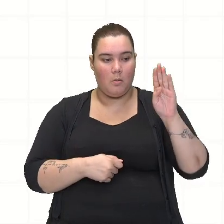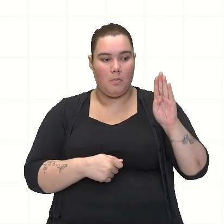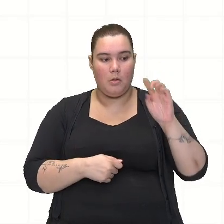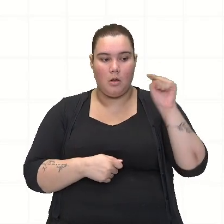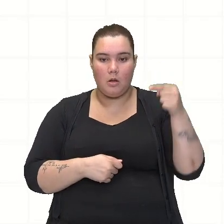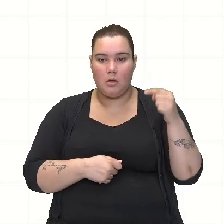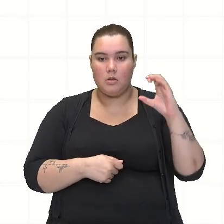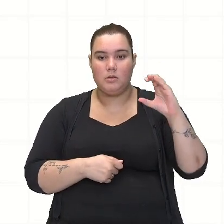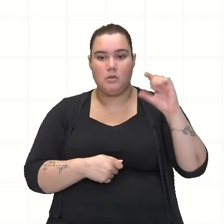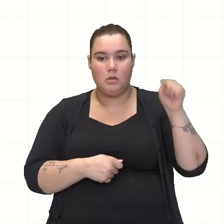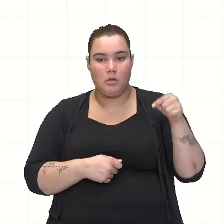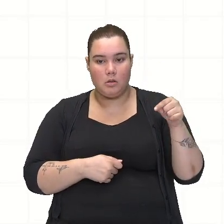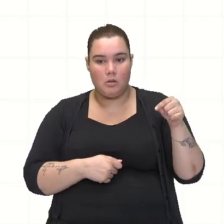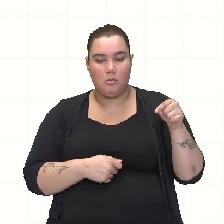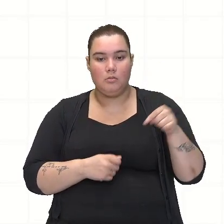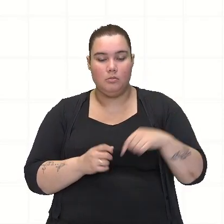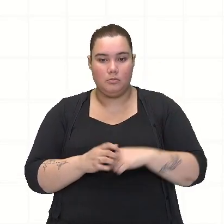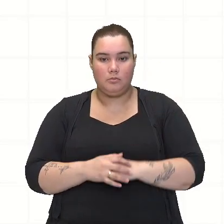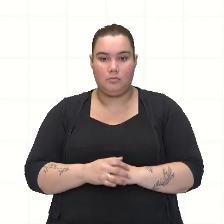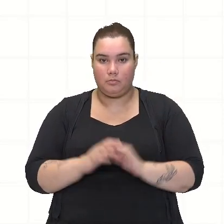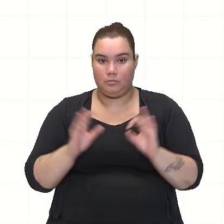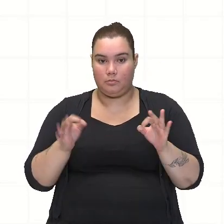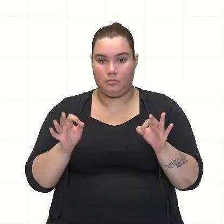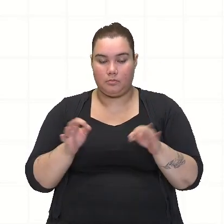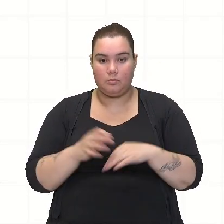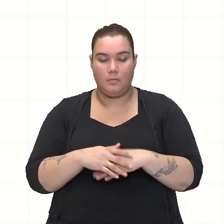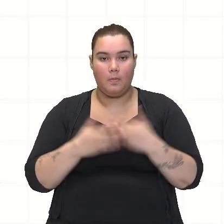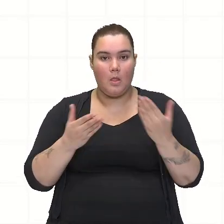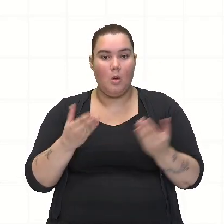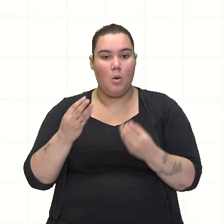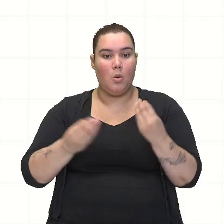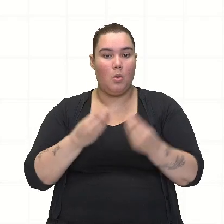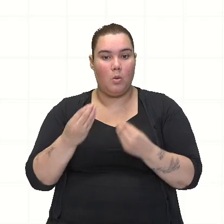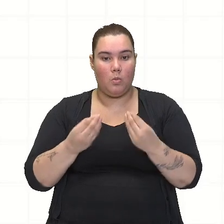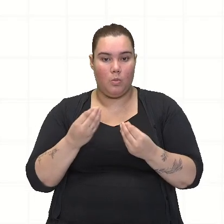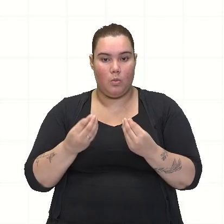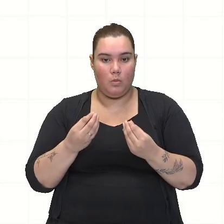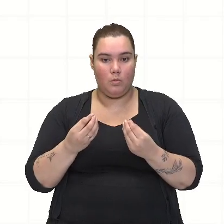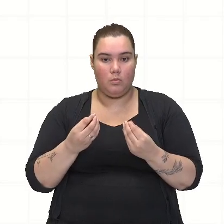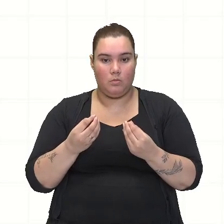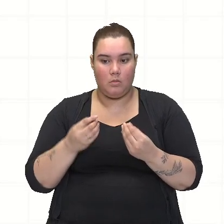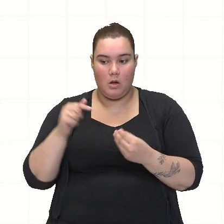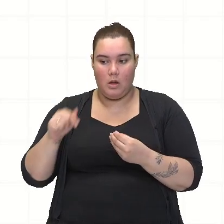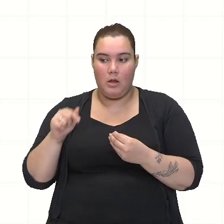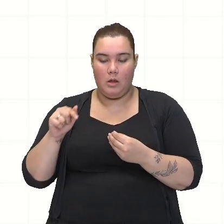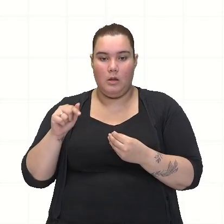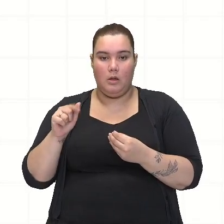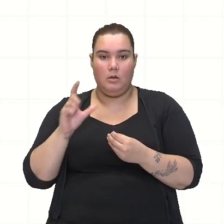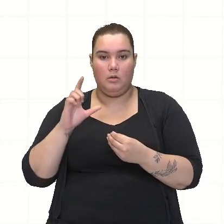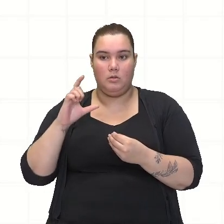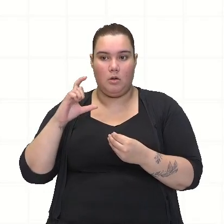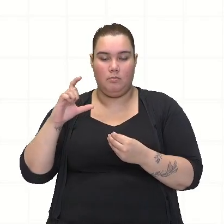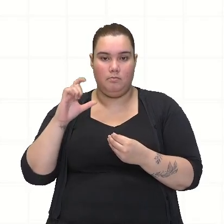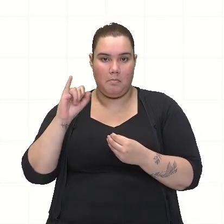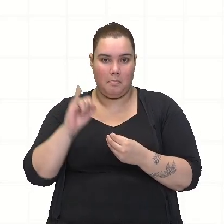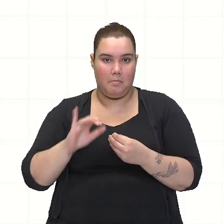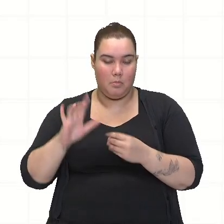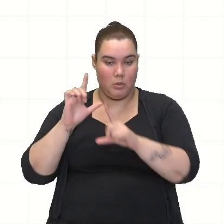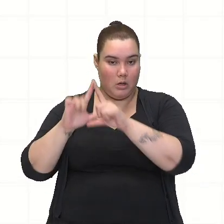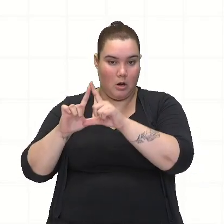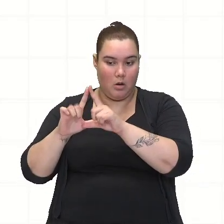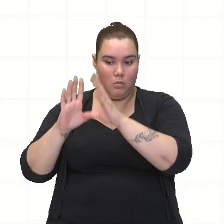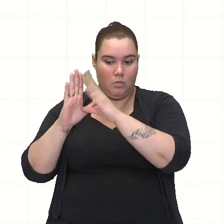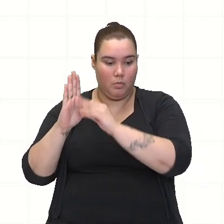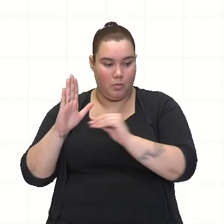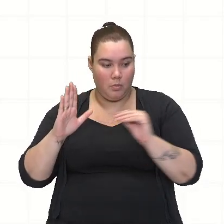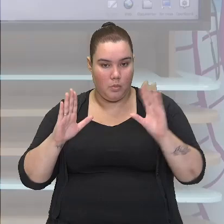B', C', certo? Então, como é a translação, meu povo, eu só vou fazer o quê?